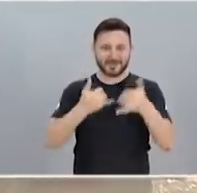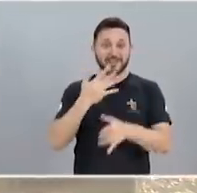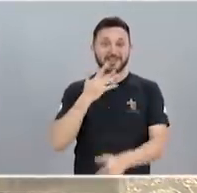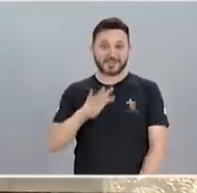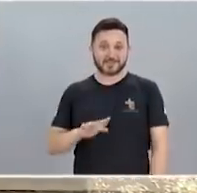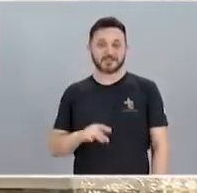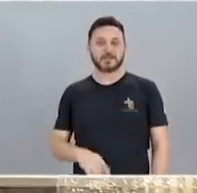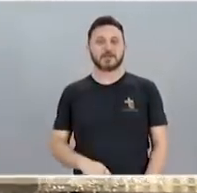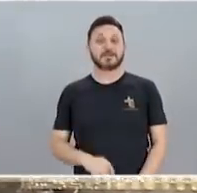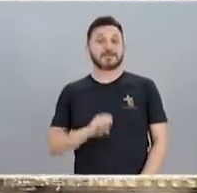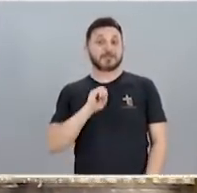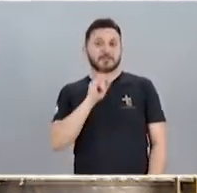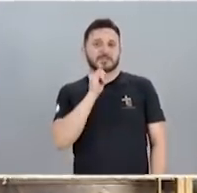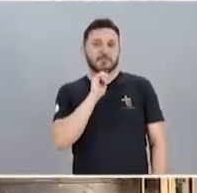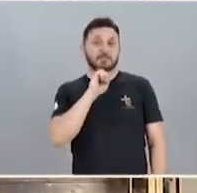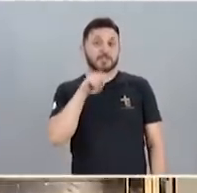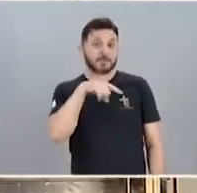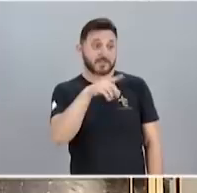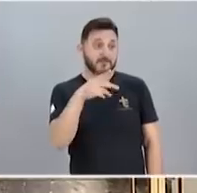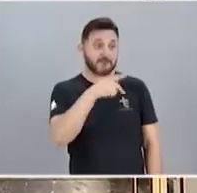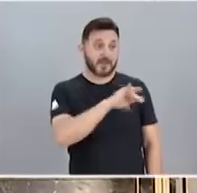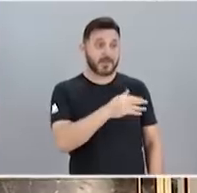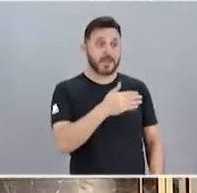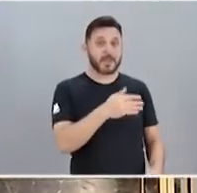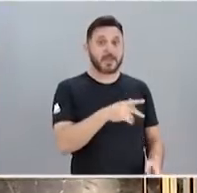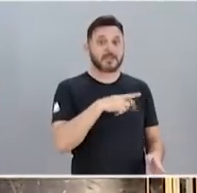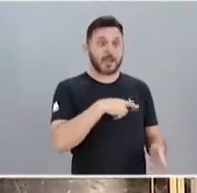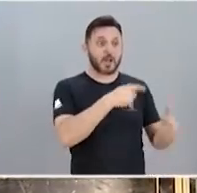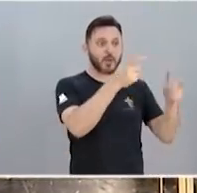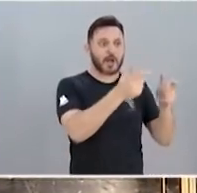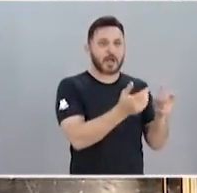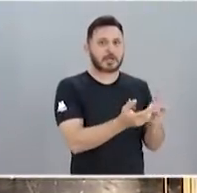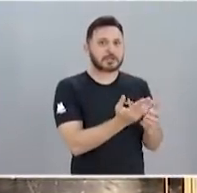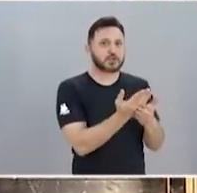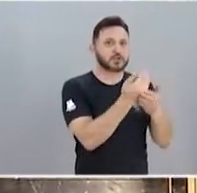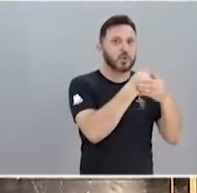Se você vai brincar, você tem os lugares difíceis.